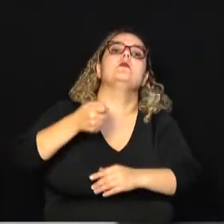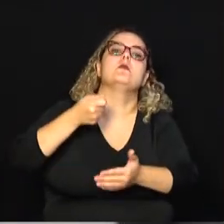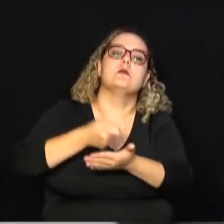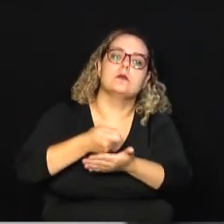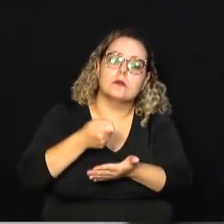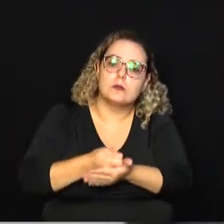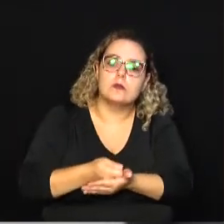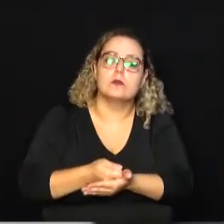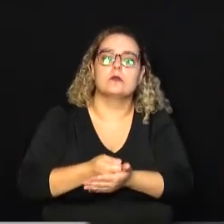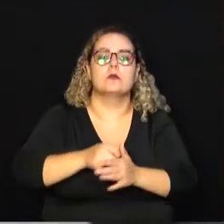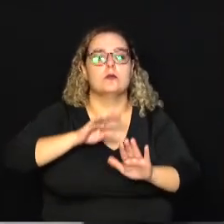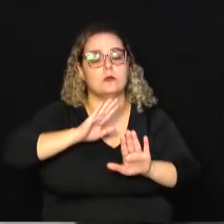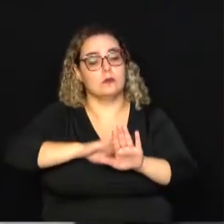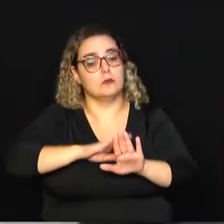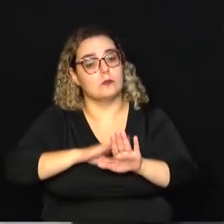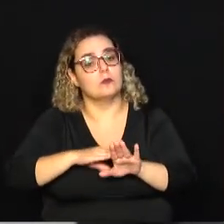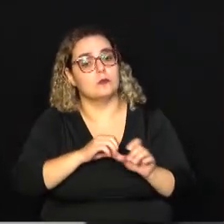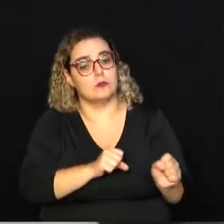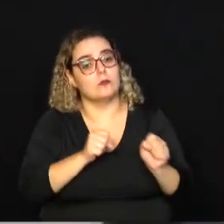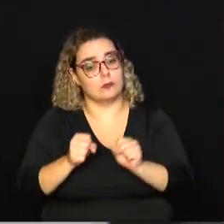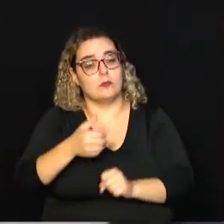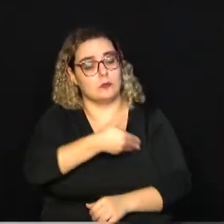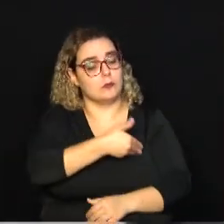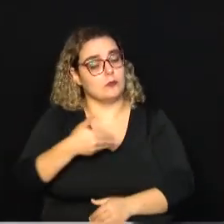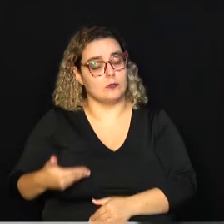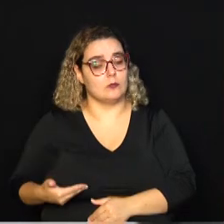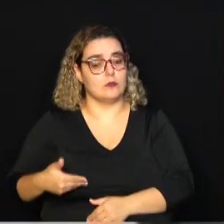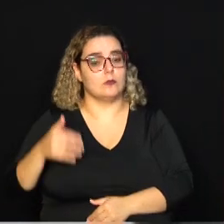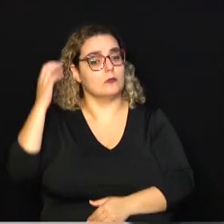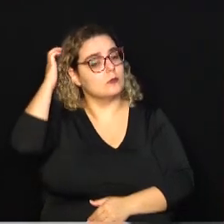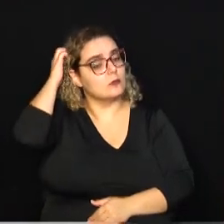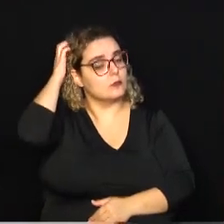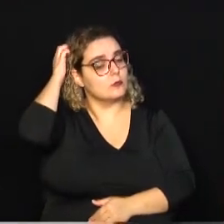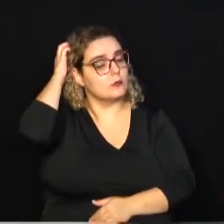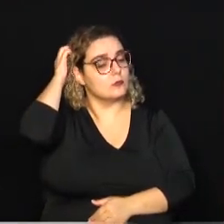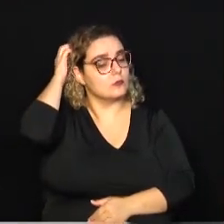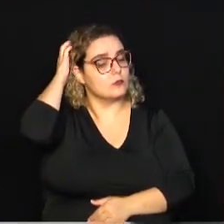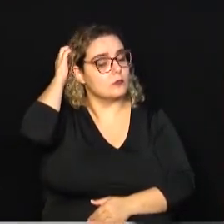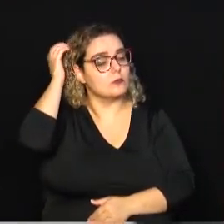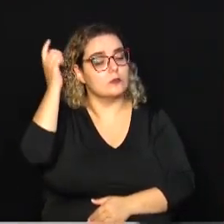consistente de atuação pública a serviço de pensar o bem comum. Eu acho que é o